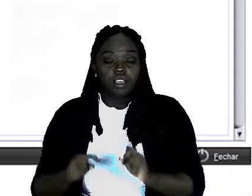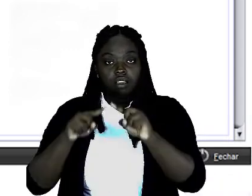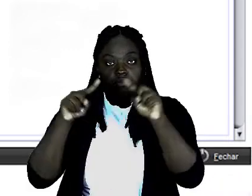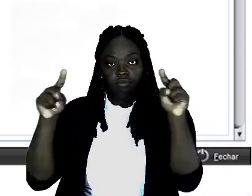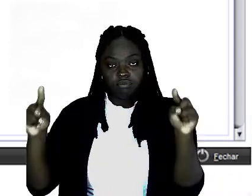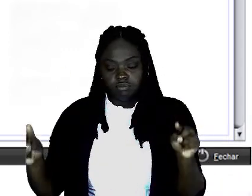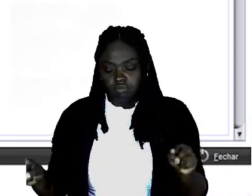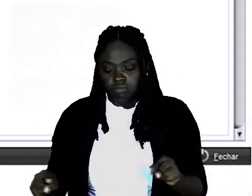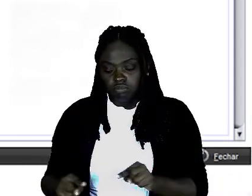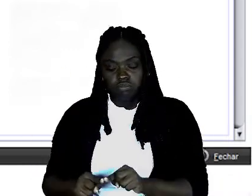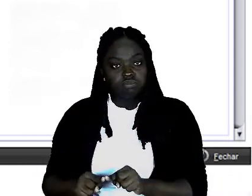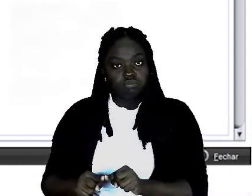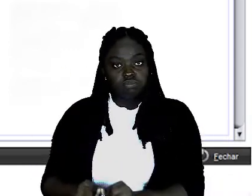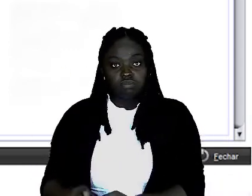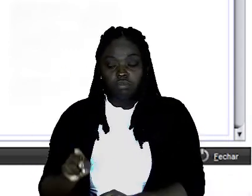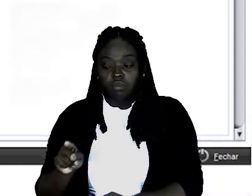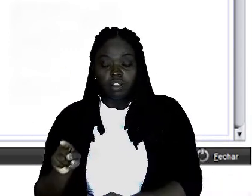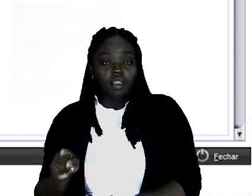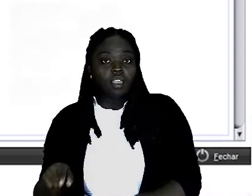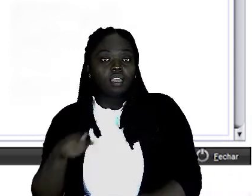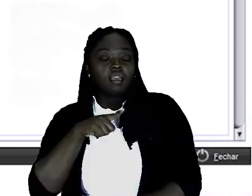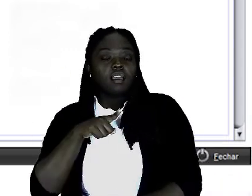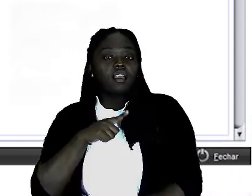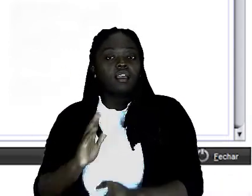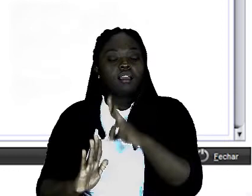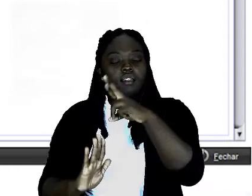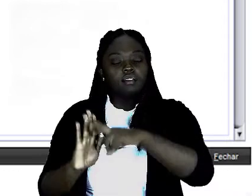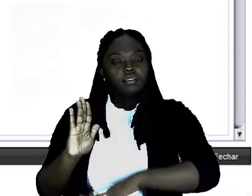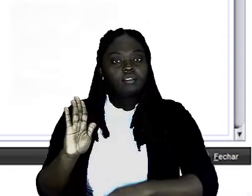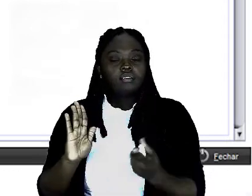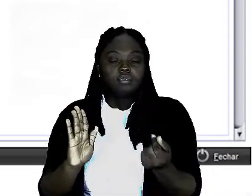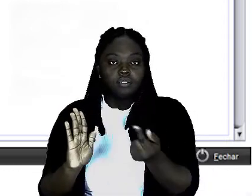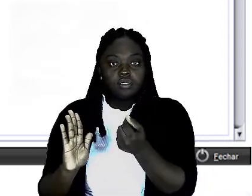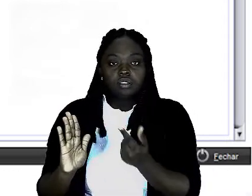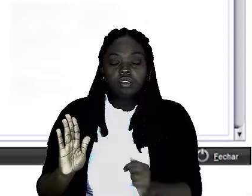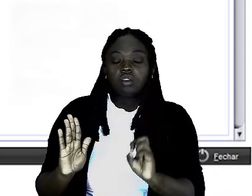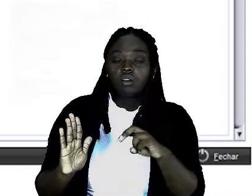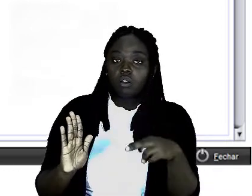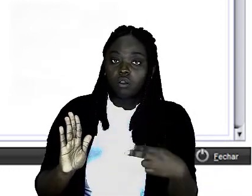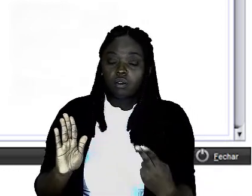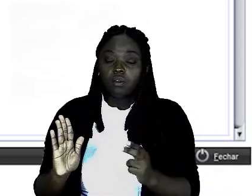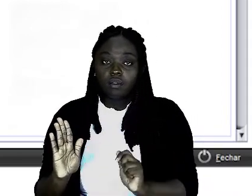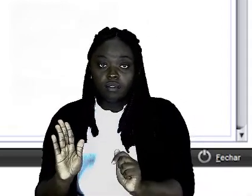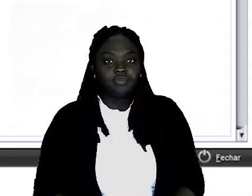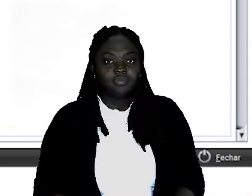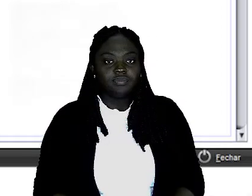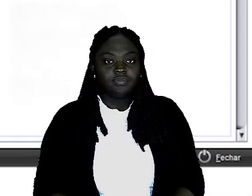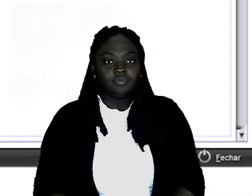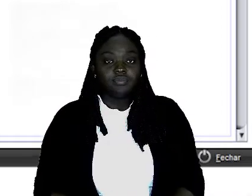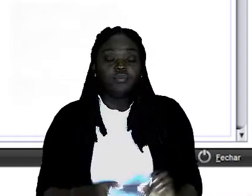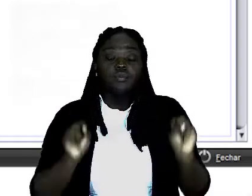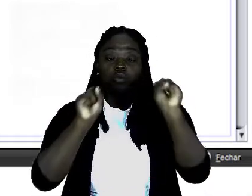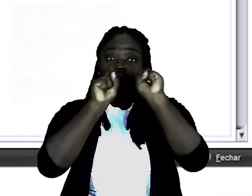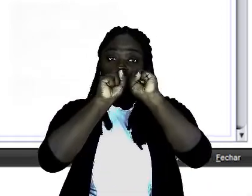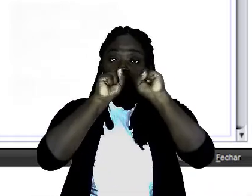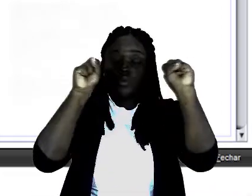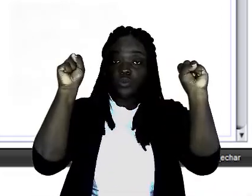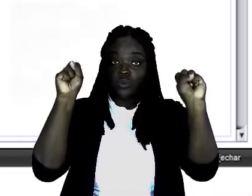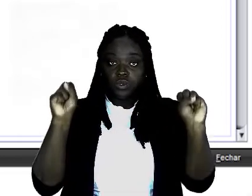ícone Gerar Relatório Financeiro ou Gerar Prestação de Contas. O